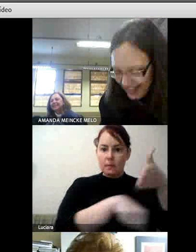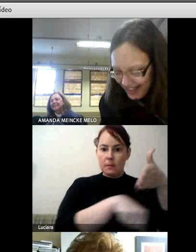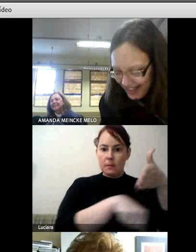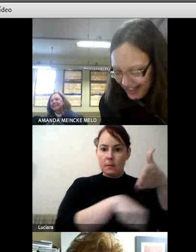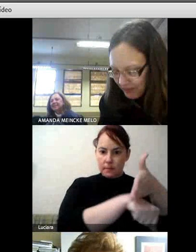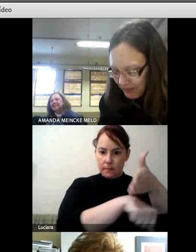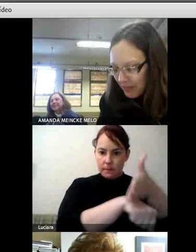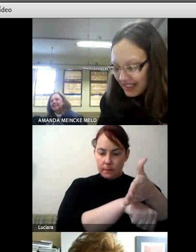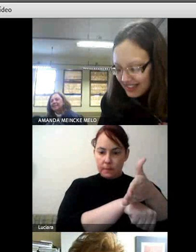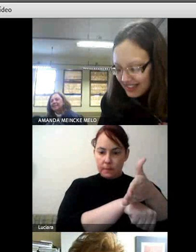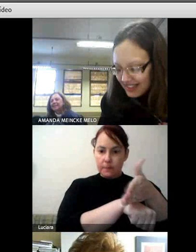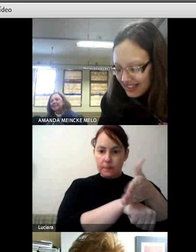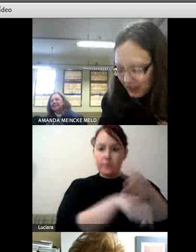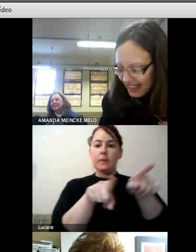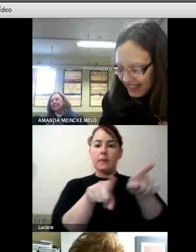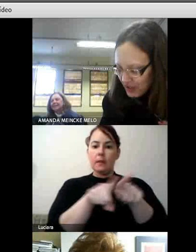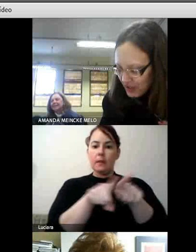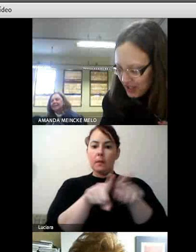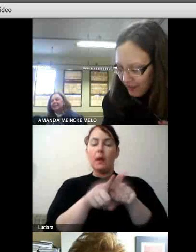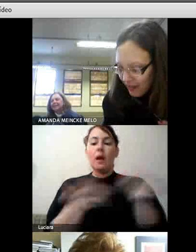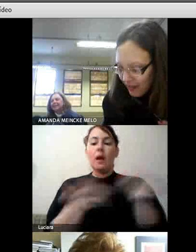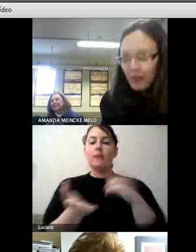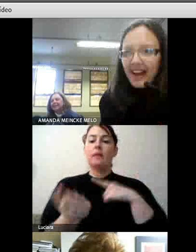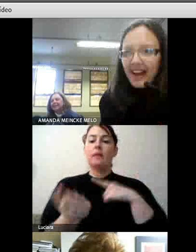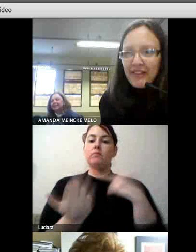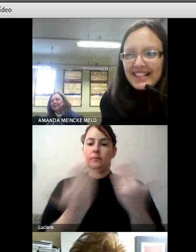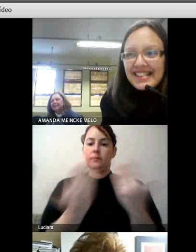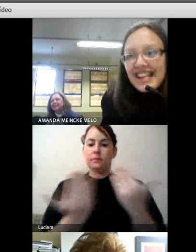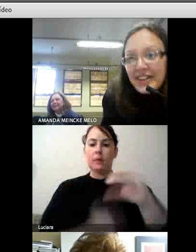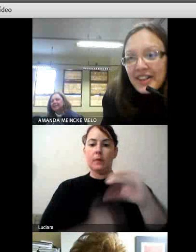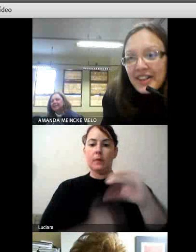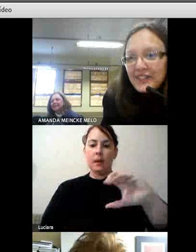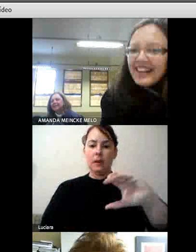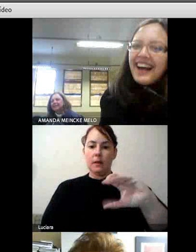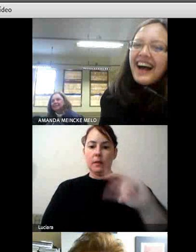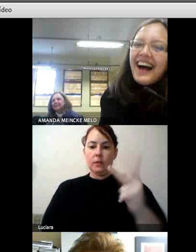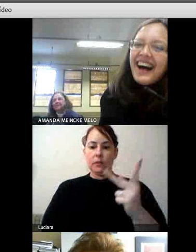né? Mas antes eu gostaria de fazer uma reflexão.